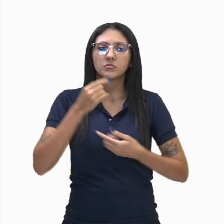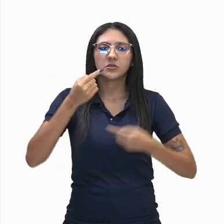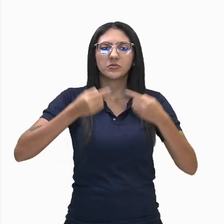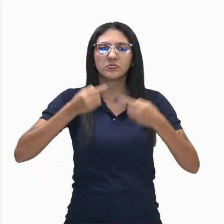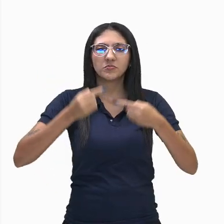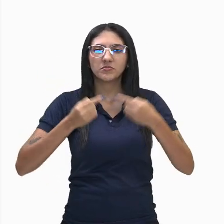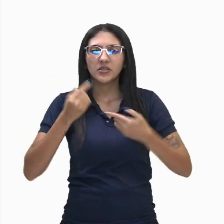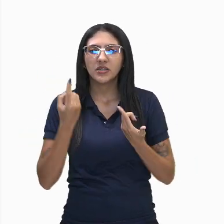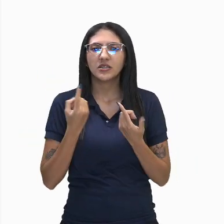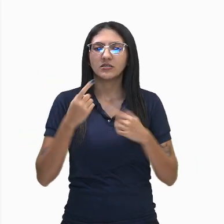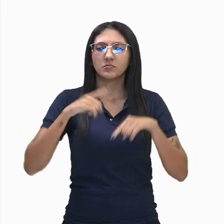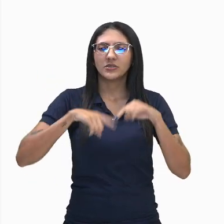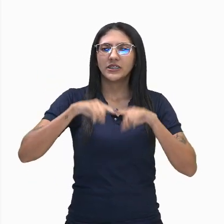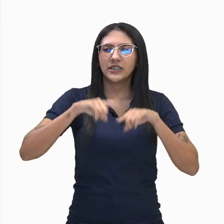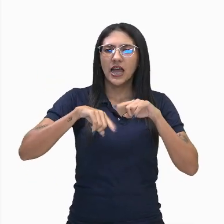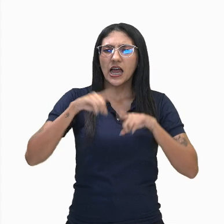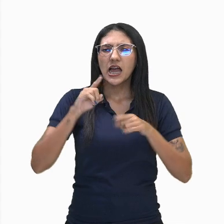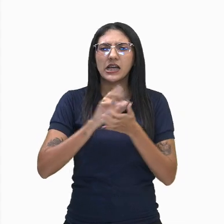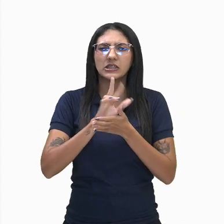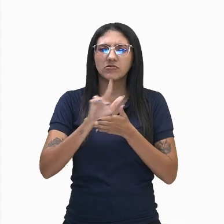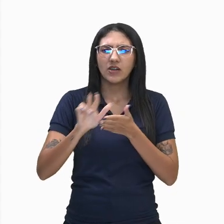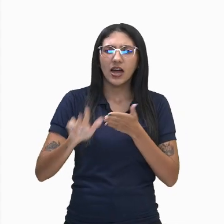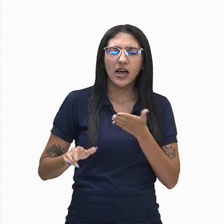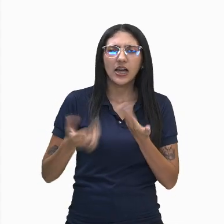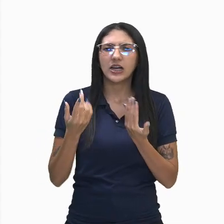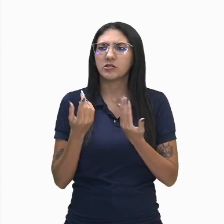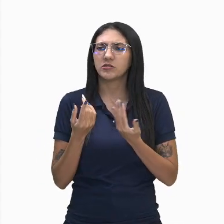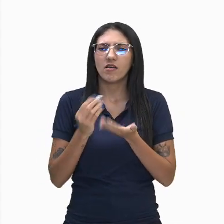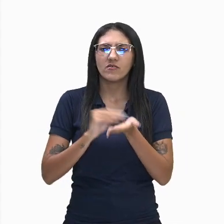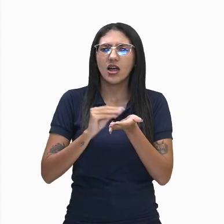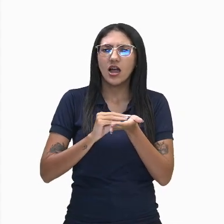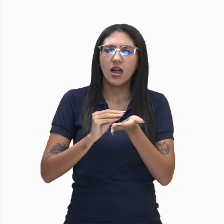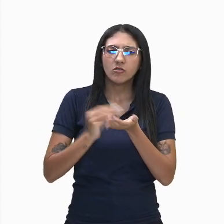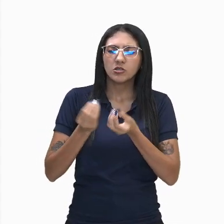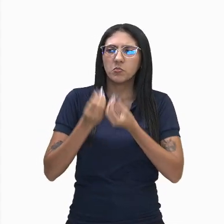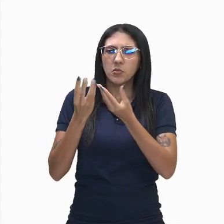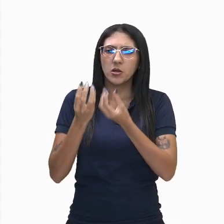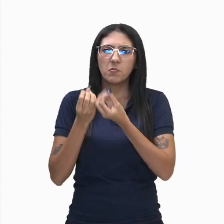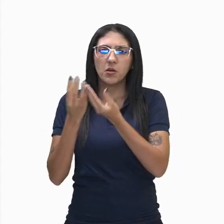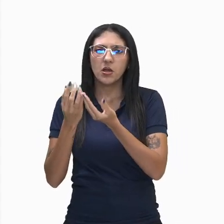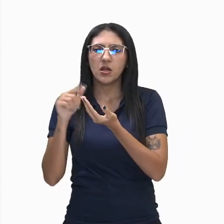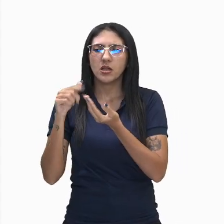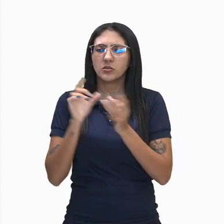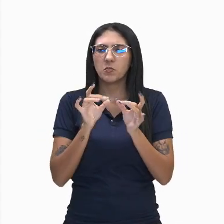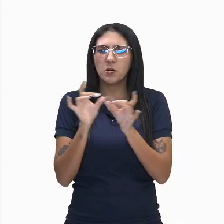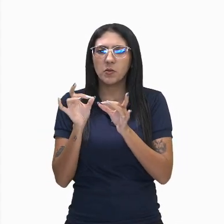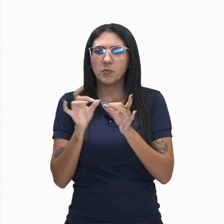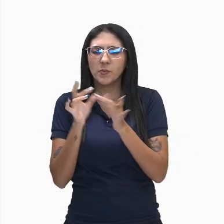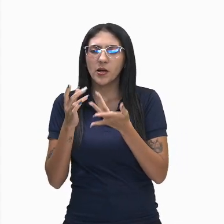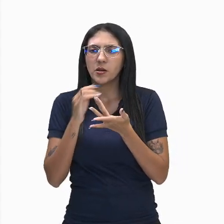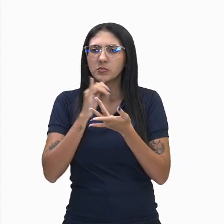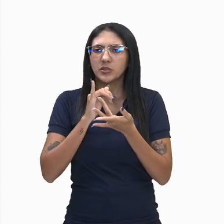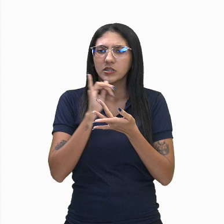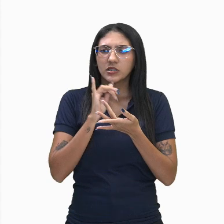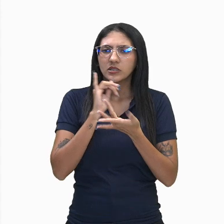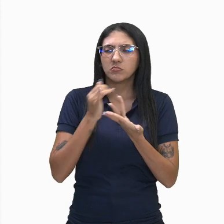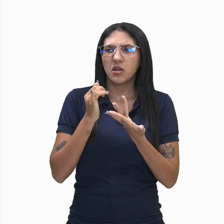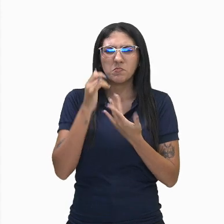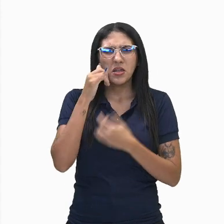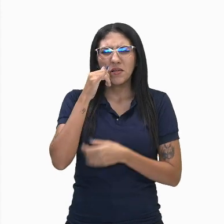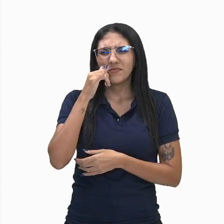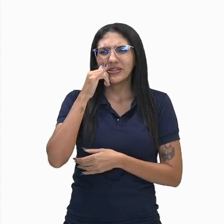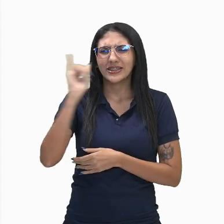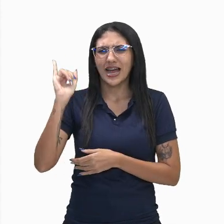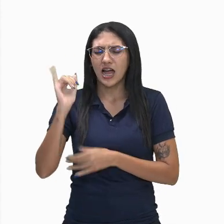tudo mais que parou de fornecer para a França, que está na mídia atualmente por conta dessas questões de tentar cortar laços com os europeus